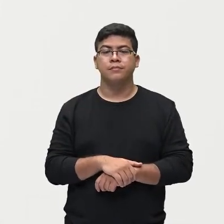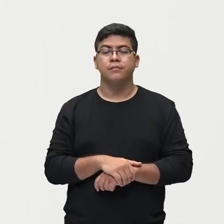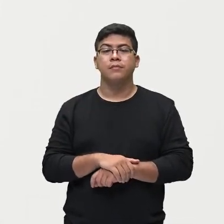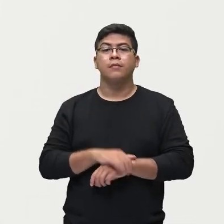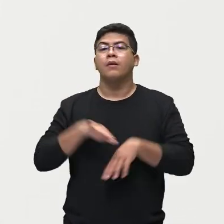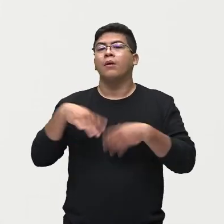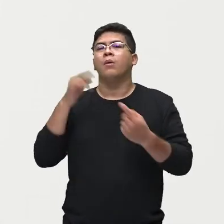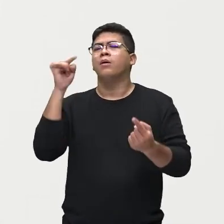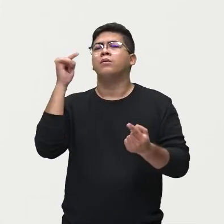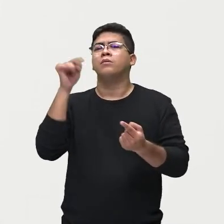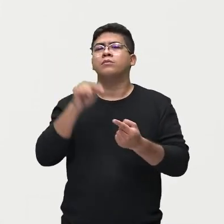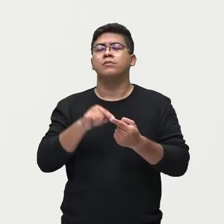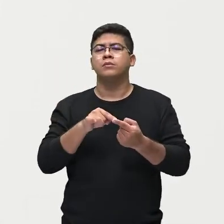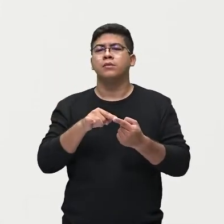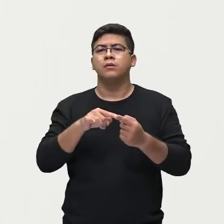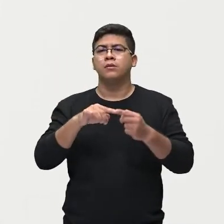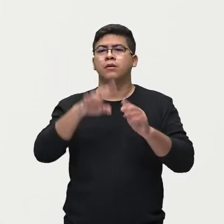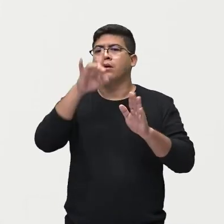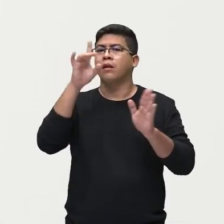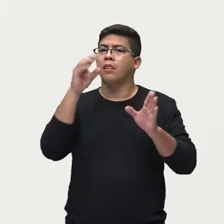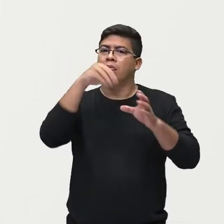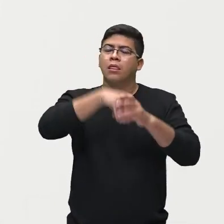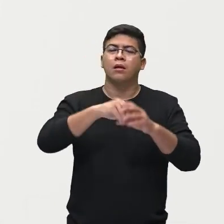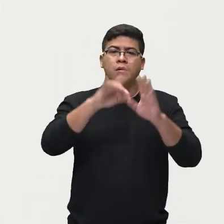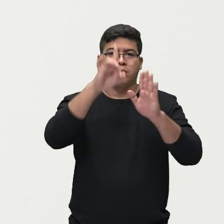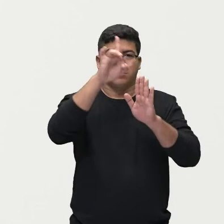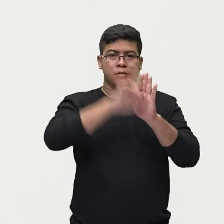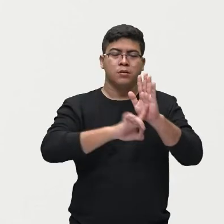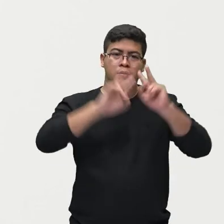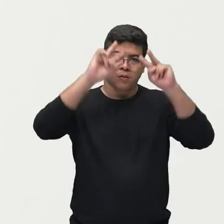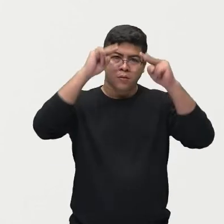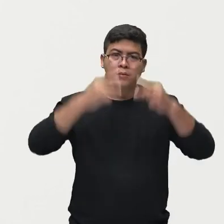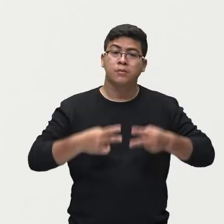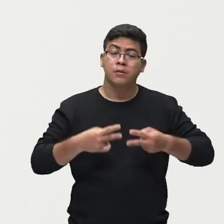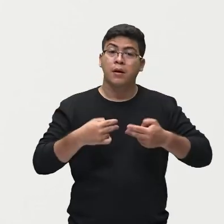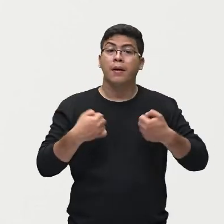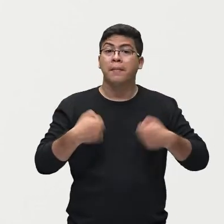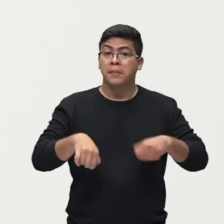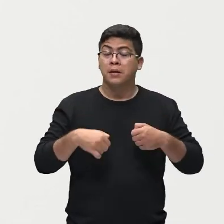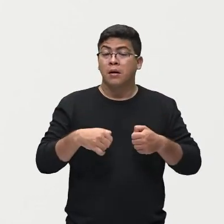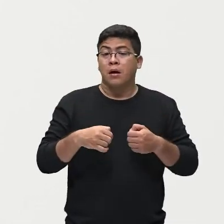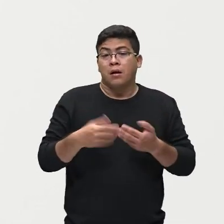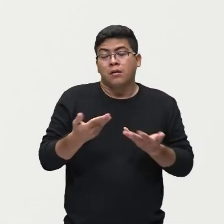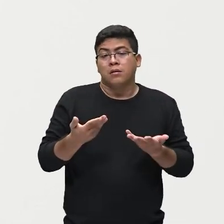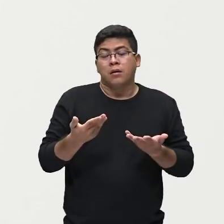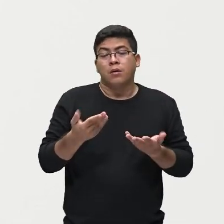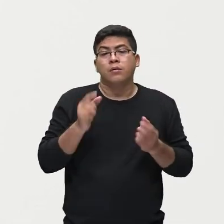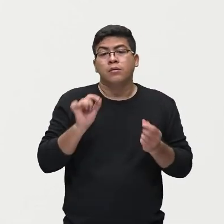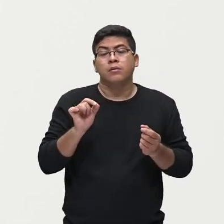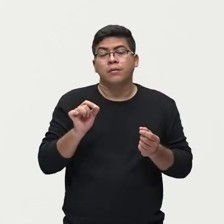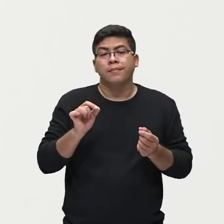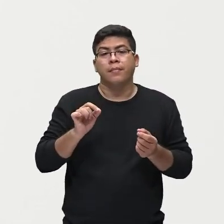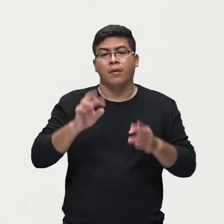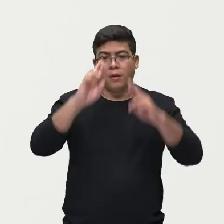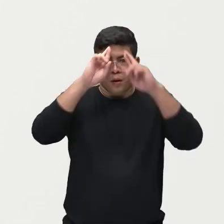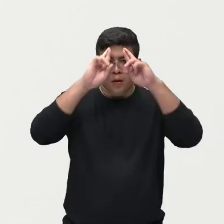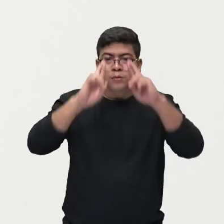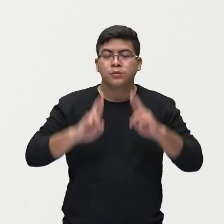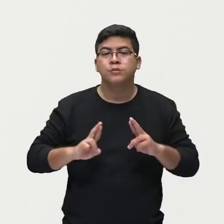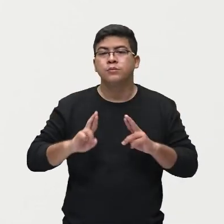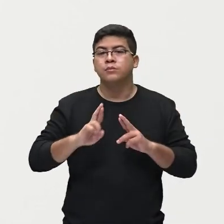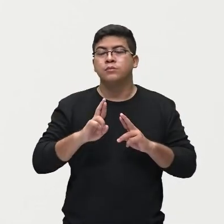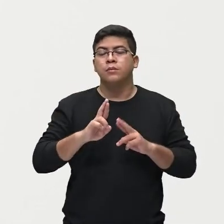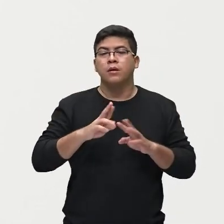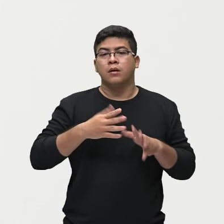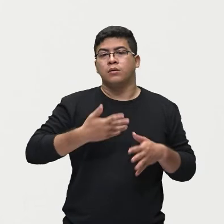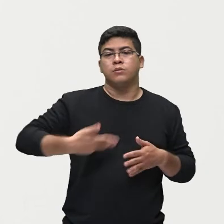das religiões no campo dos direitos humanos? É o respeito que temos com os outros, e quando cultivamos esse respeito, a igualdade, a dignidade